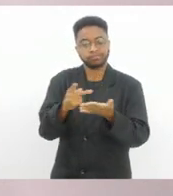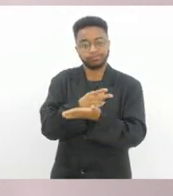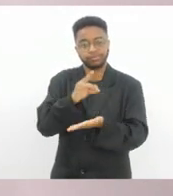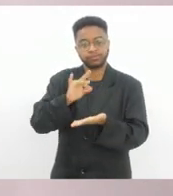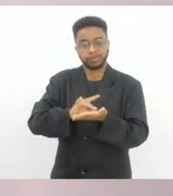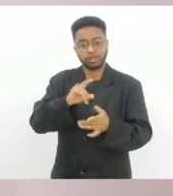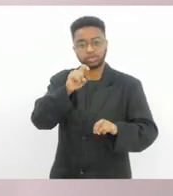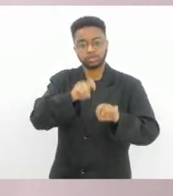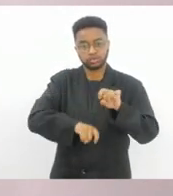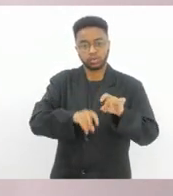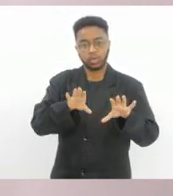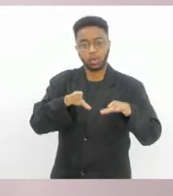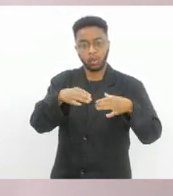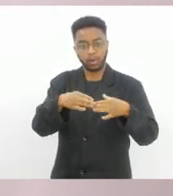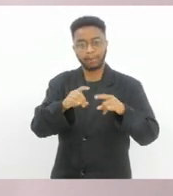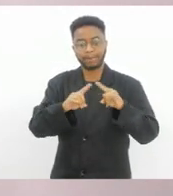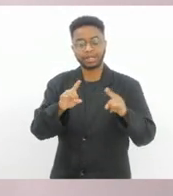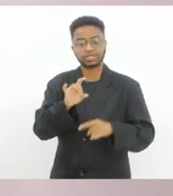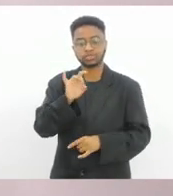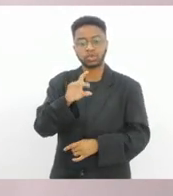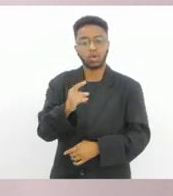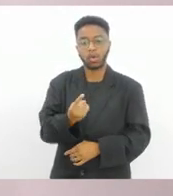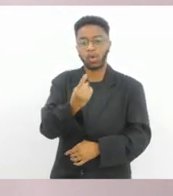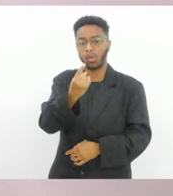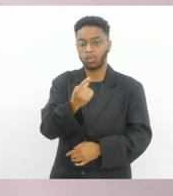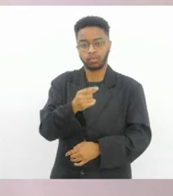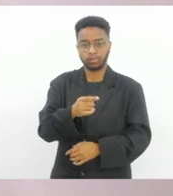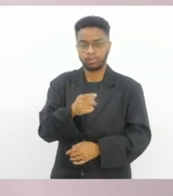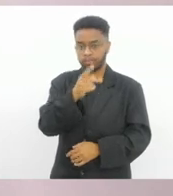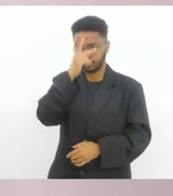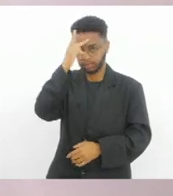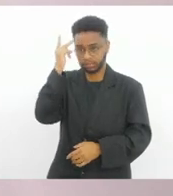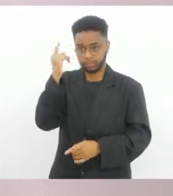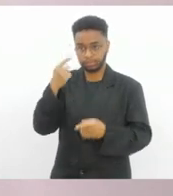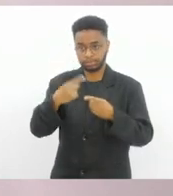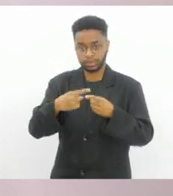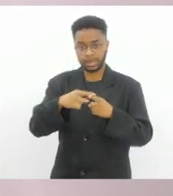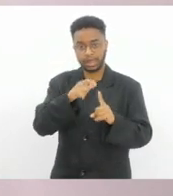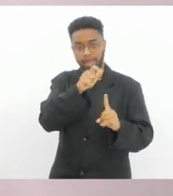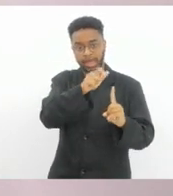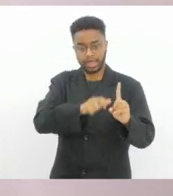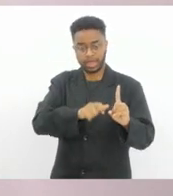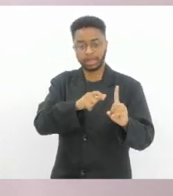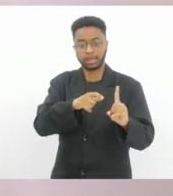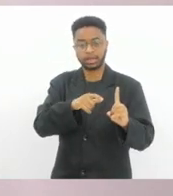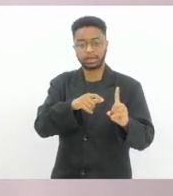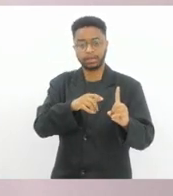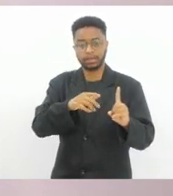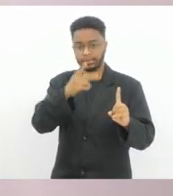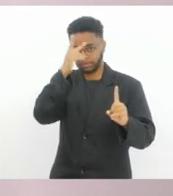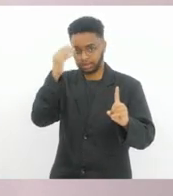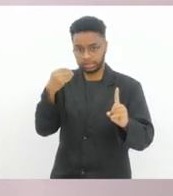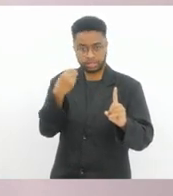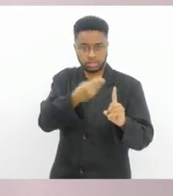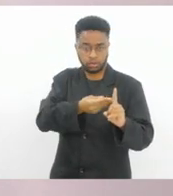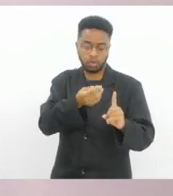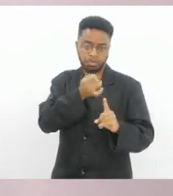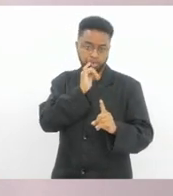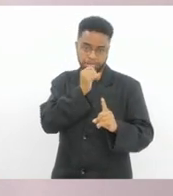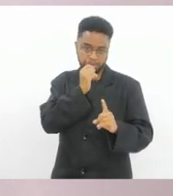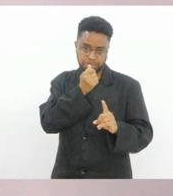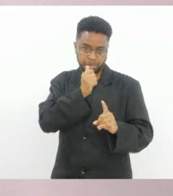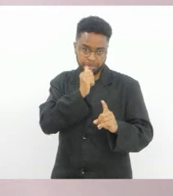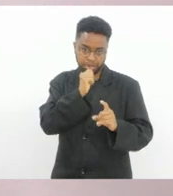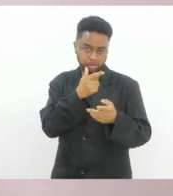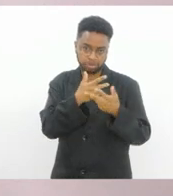estupro coletivo e sim como um estupro de vulnerável, no caso que ela foi dopada. Então, inclusive,